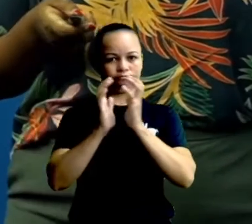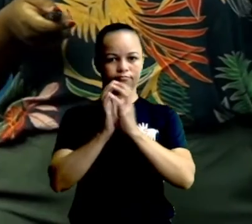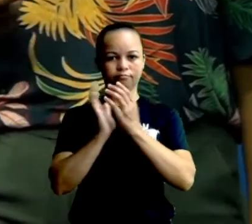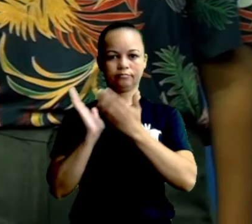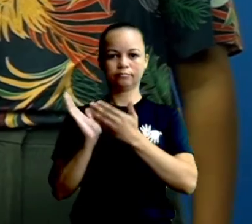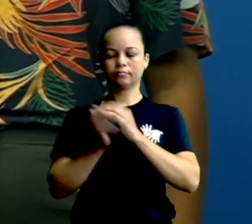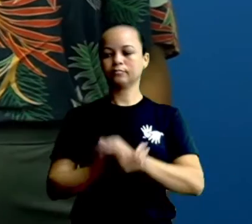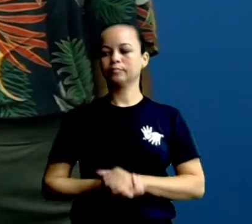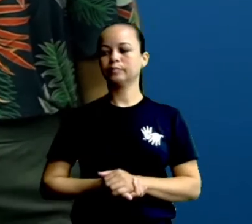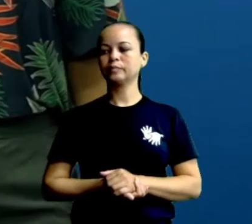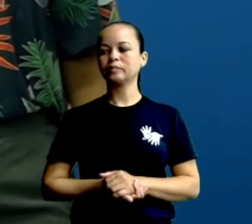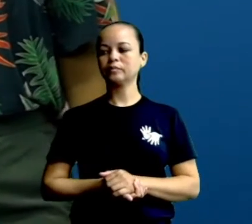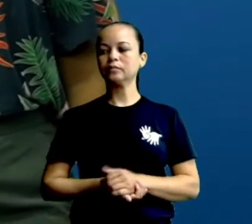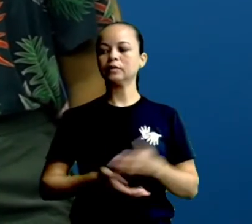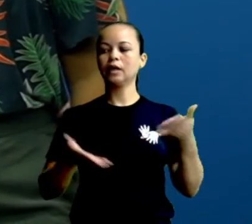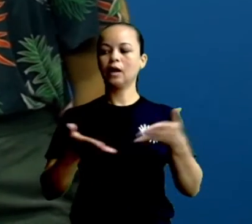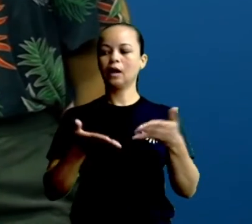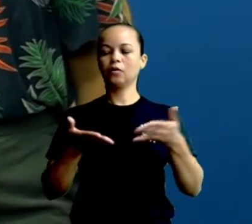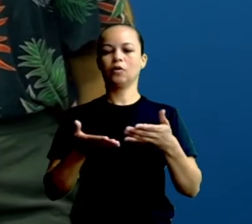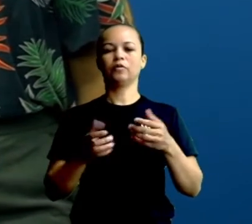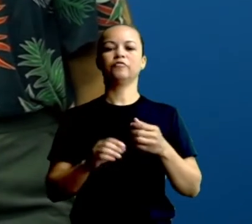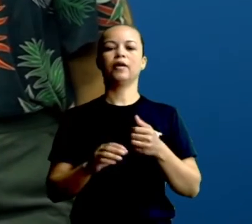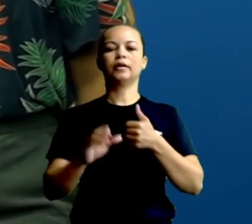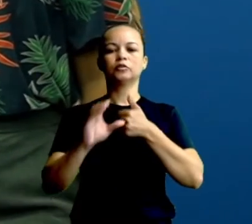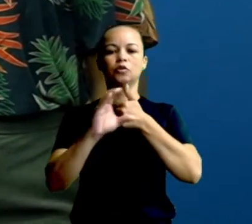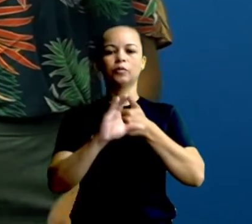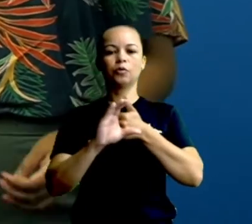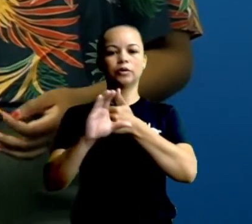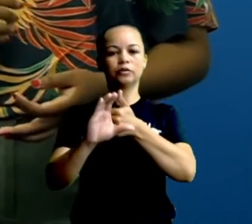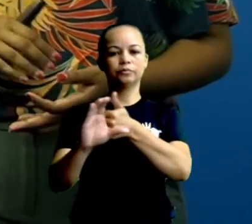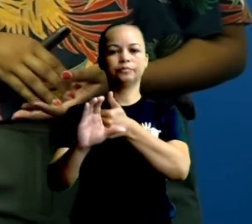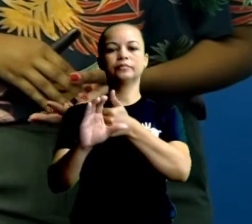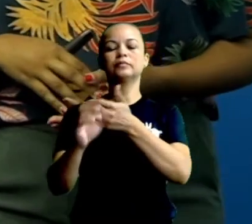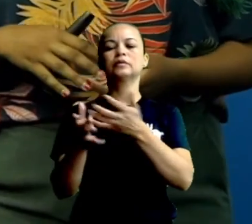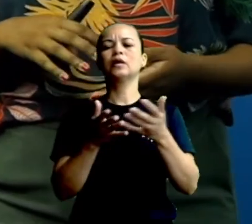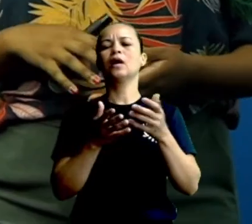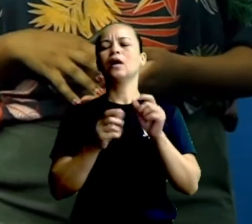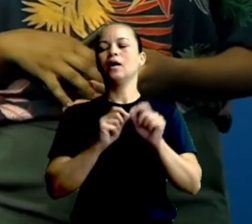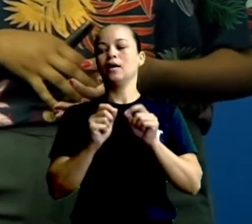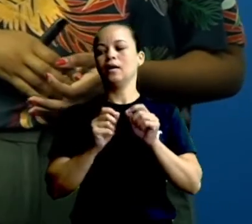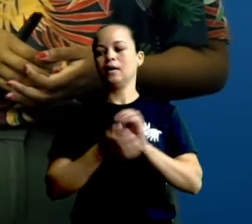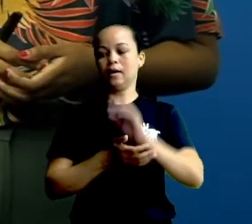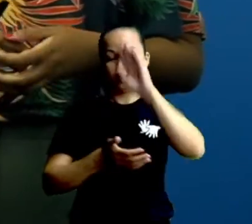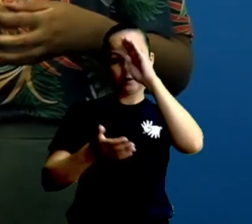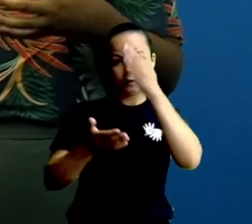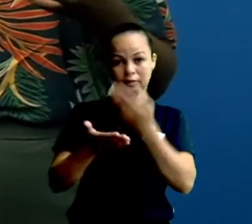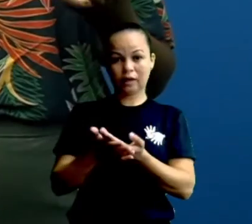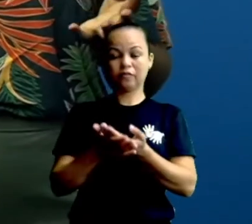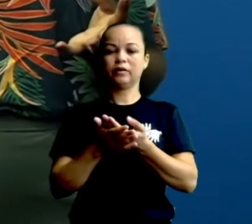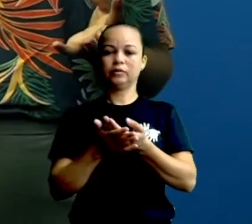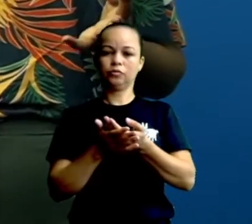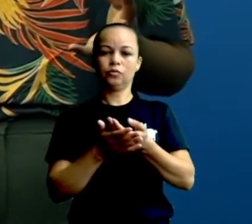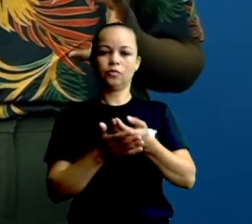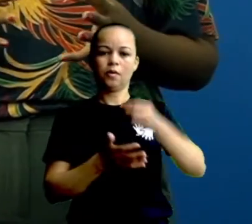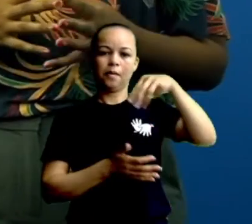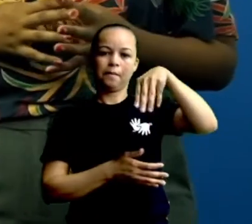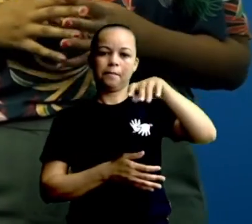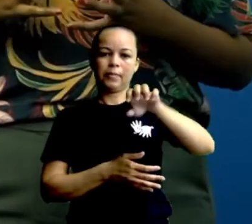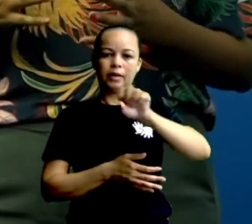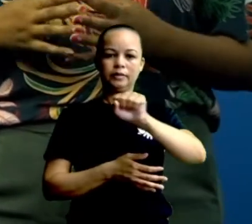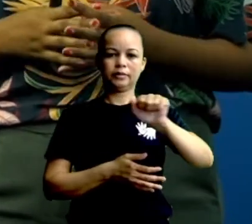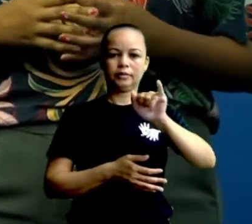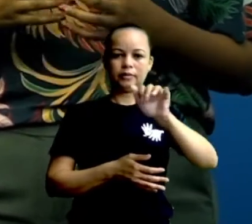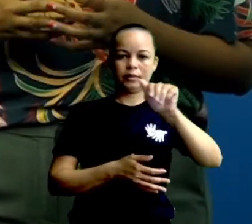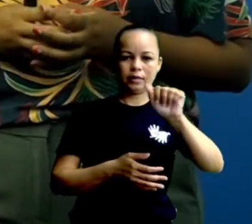Agora a gente vai falar sobre o cristianismo, tá? O cristianismo acreditavam no Messias